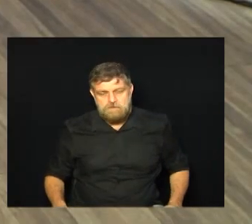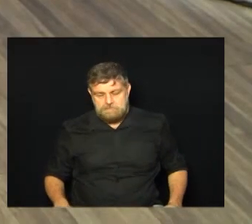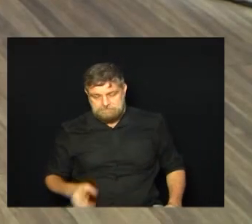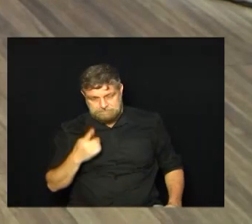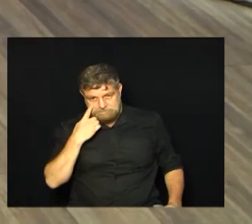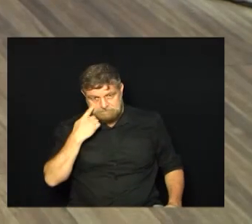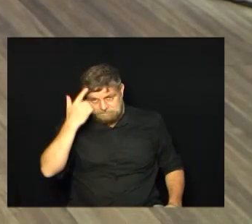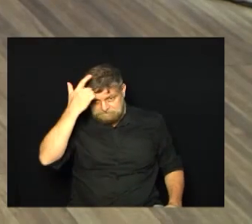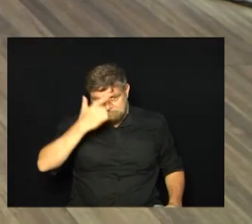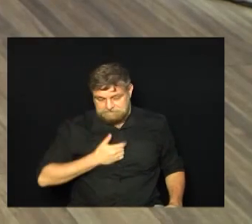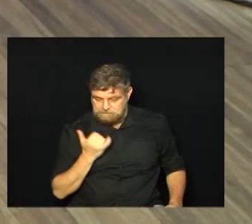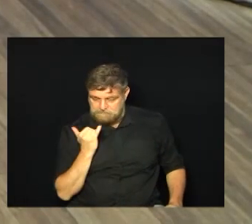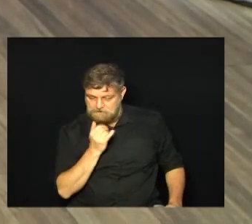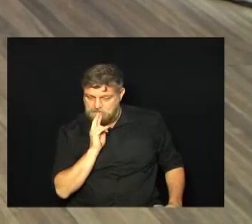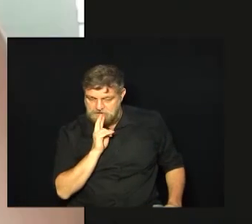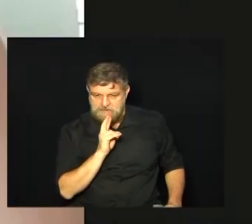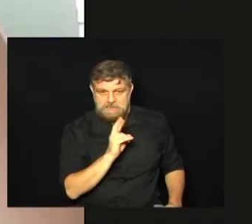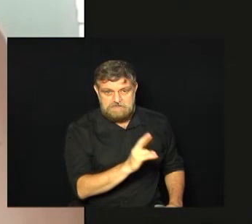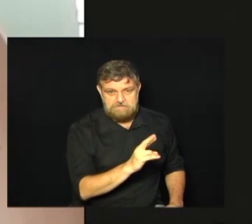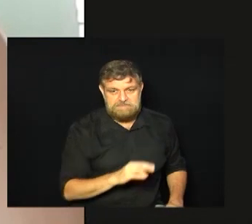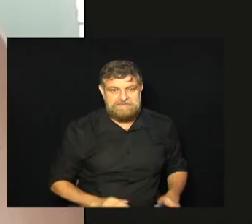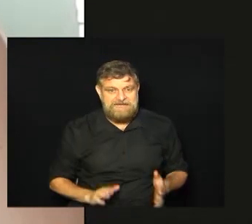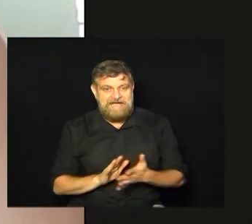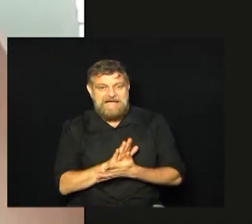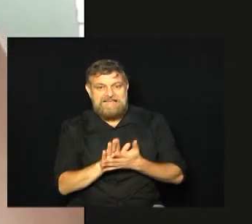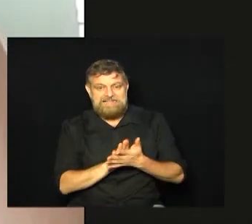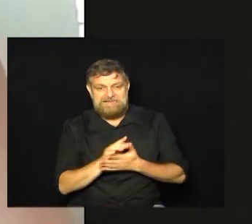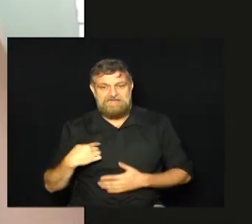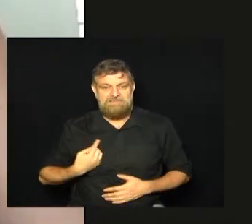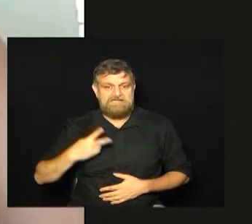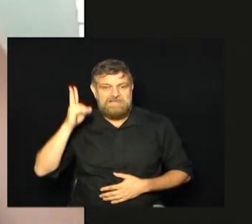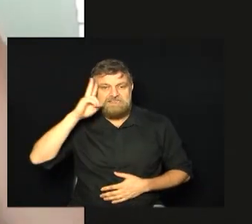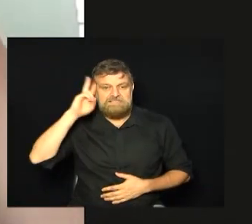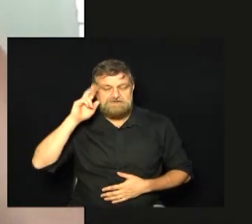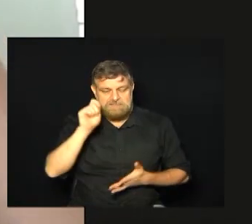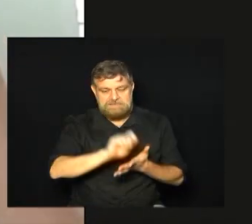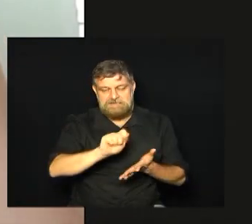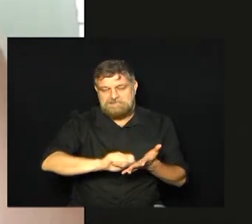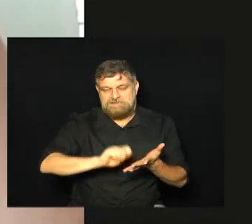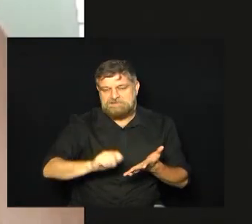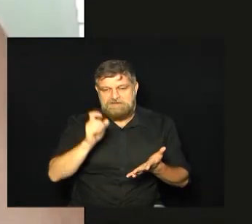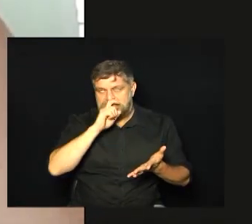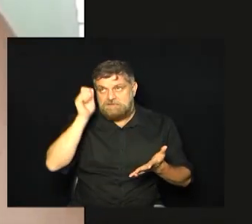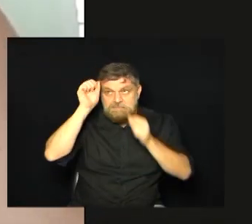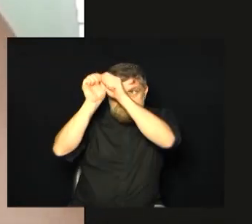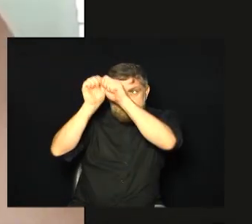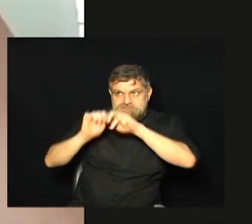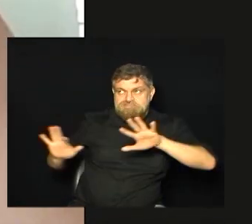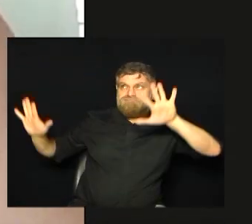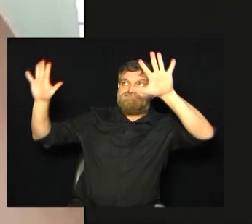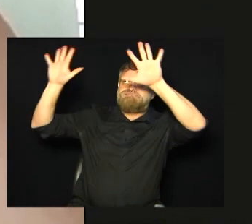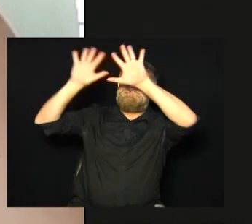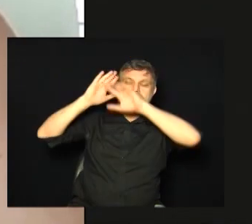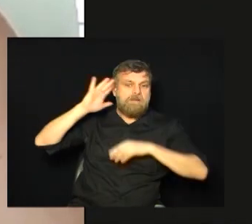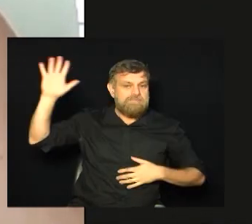Olha, eu costumo dizer que nada do que a gente escreve é totalmente fictício. Por mais fantasia, por mais ficção